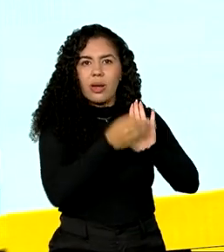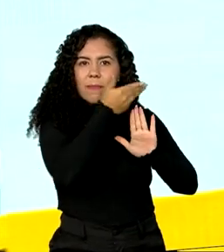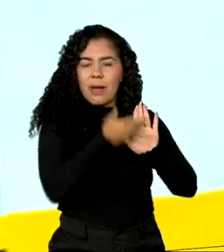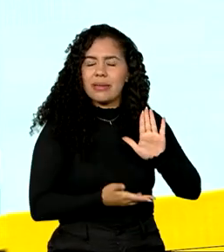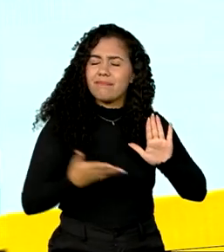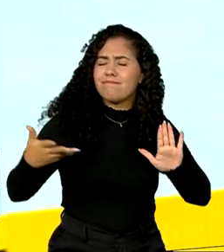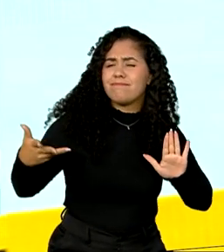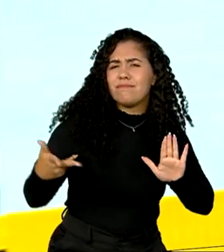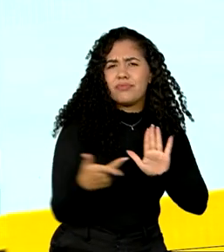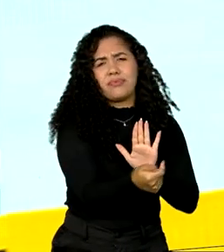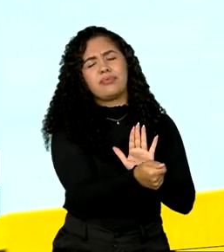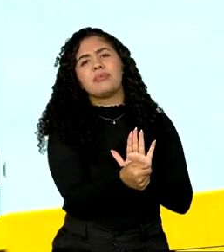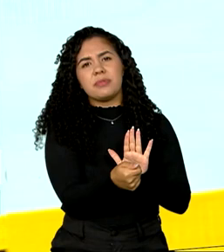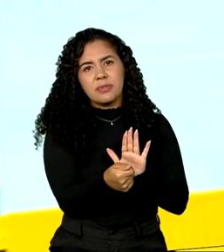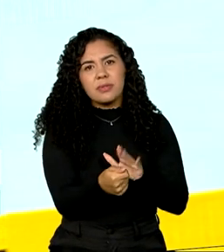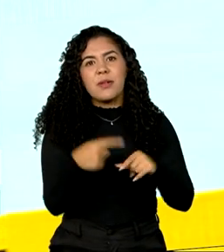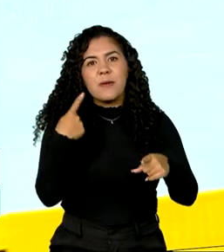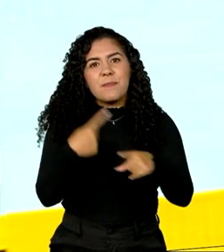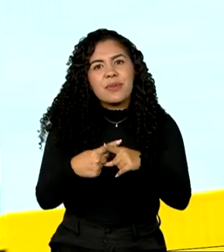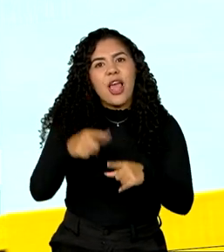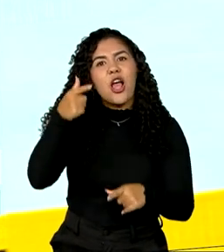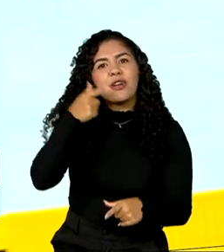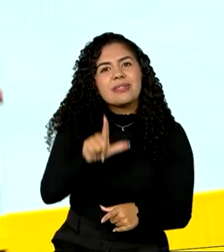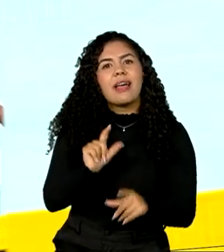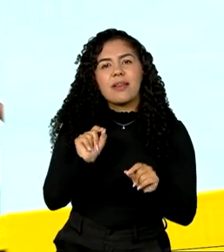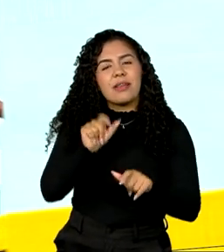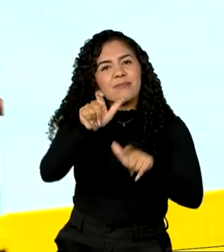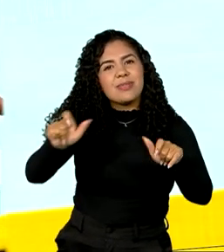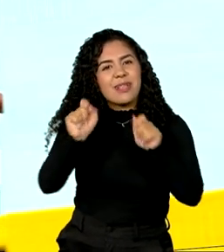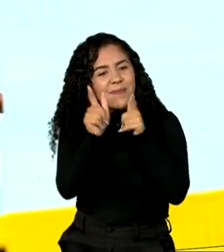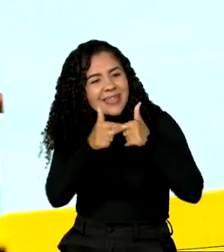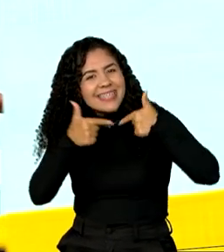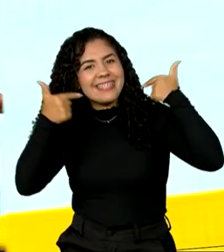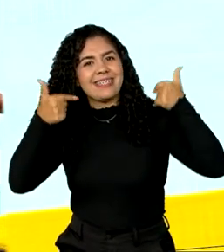porque recupera não o sorriso, recupera a